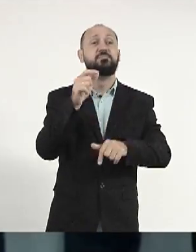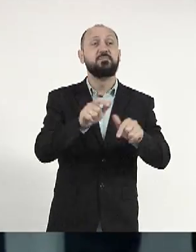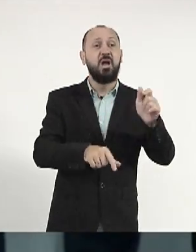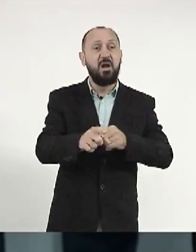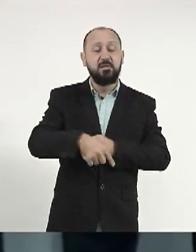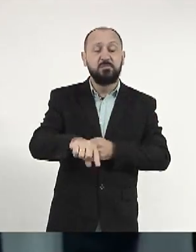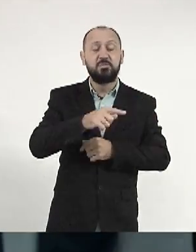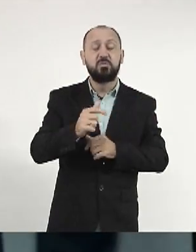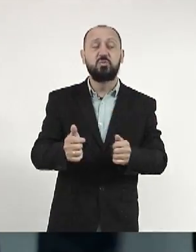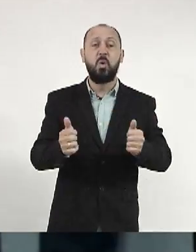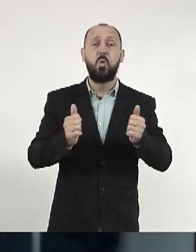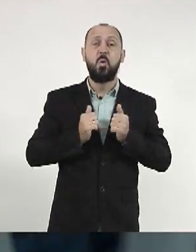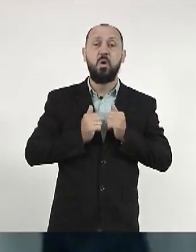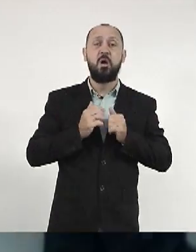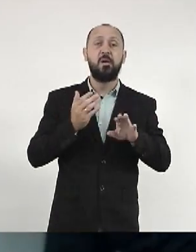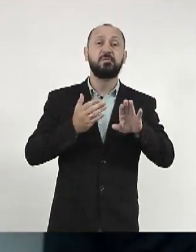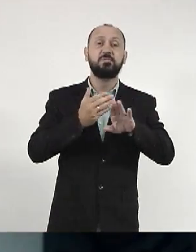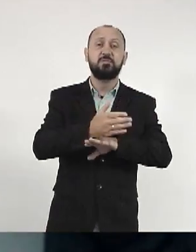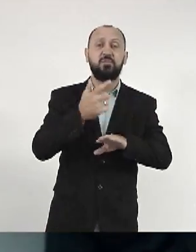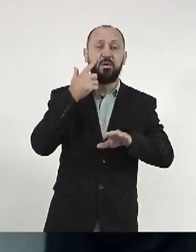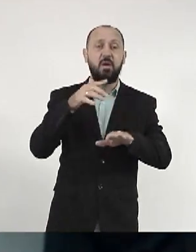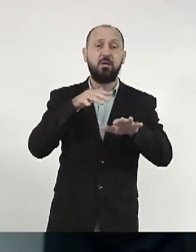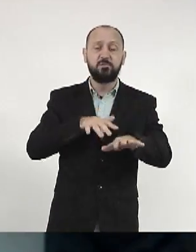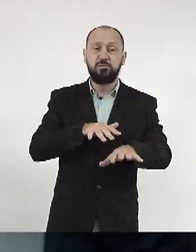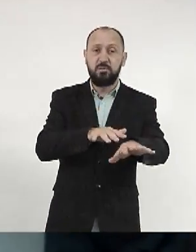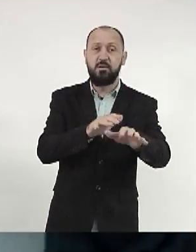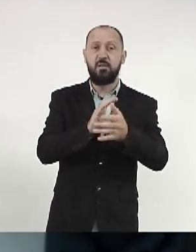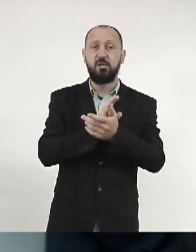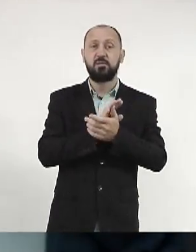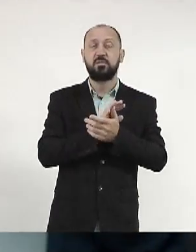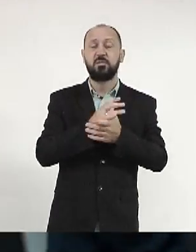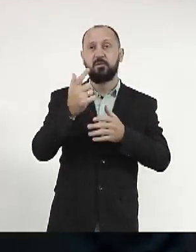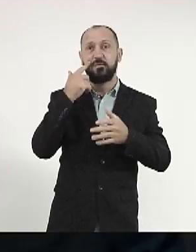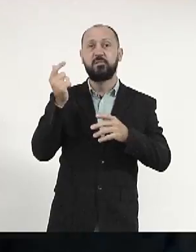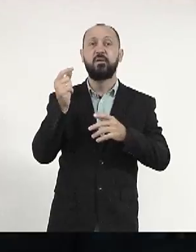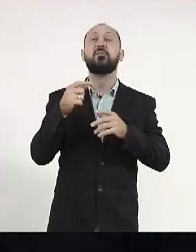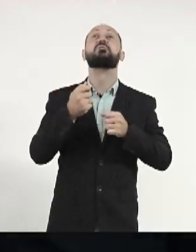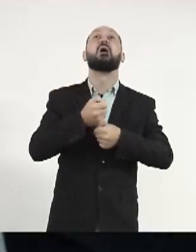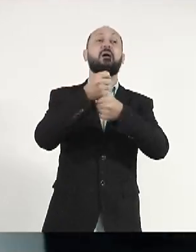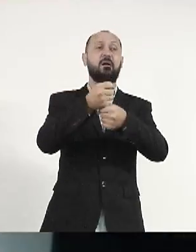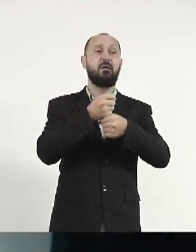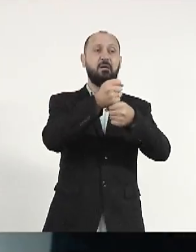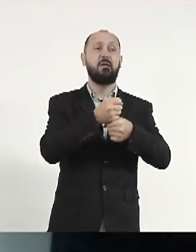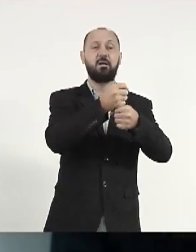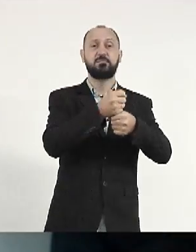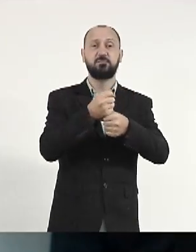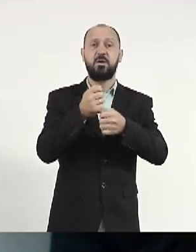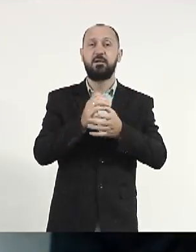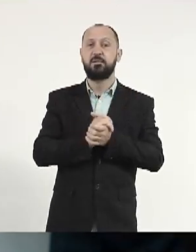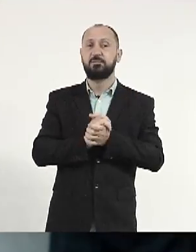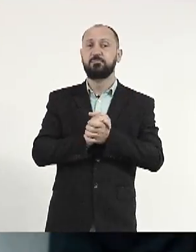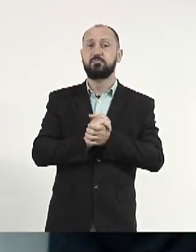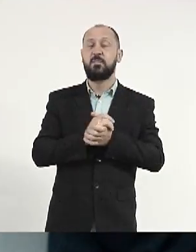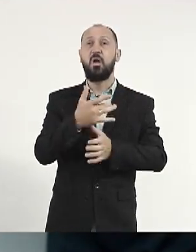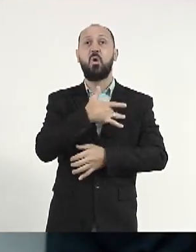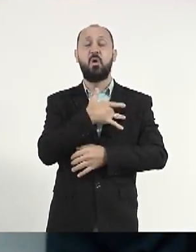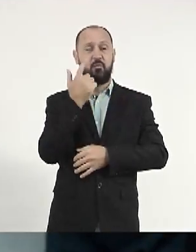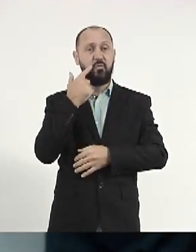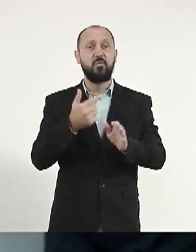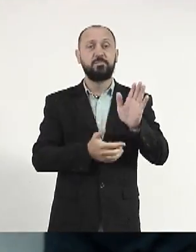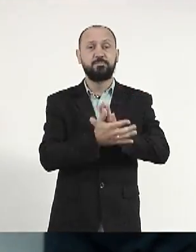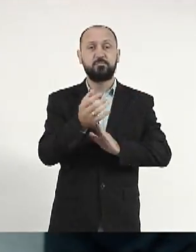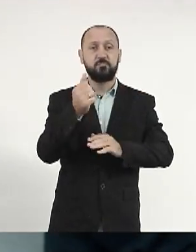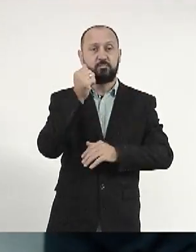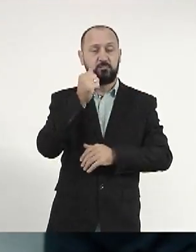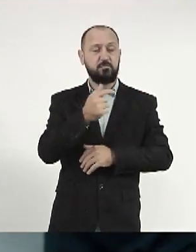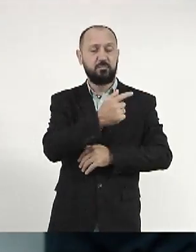pessoas inocentes que foram lá, porque a senhora não quer ir lá fazer um movimento, a coitada foi. Igual esse